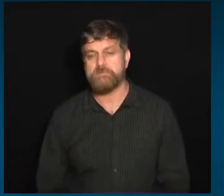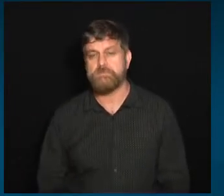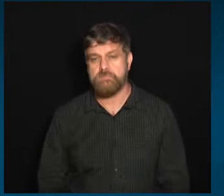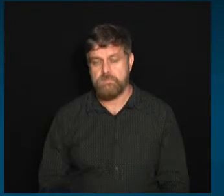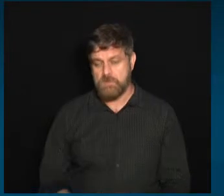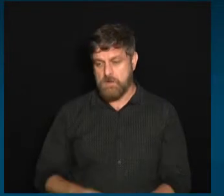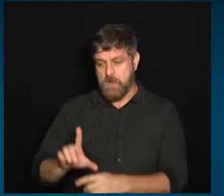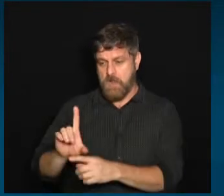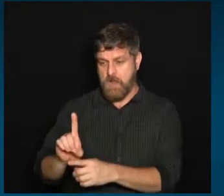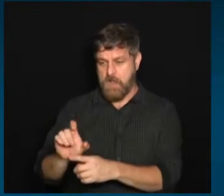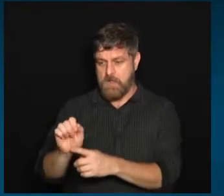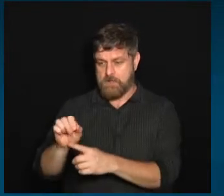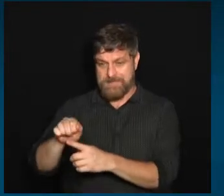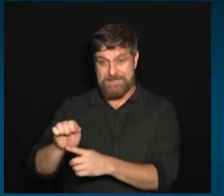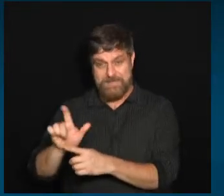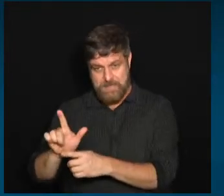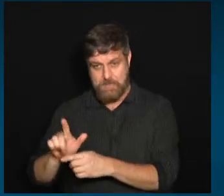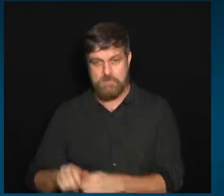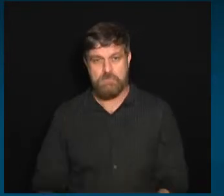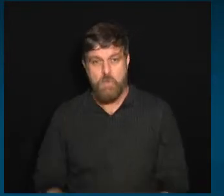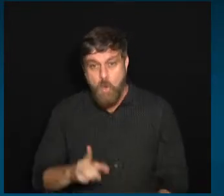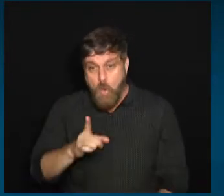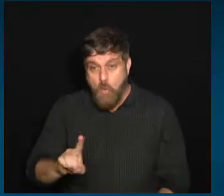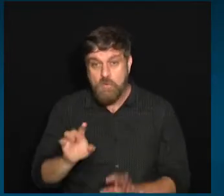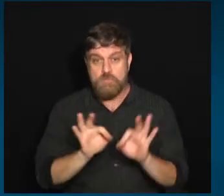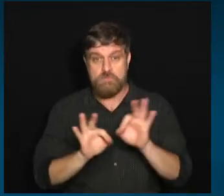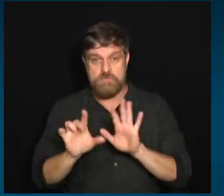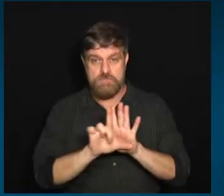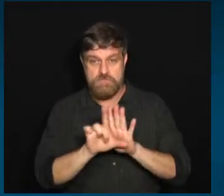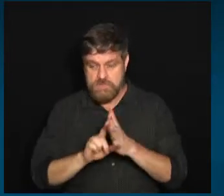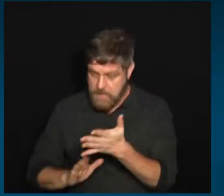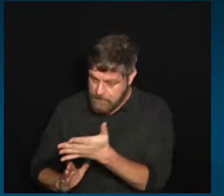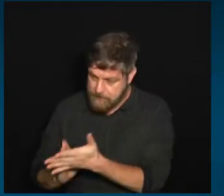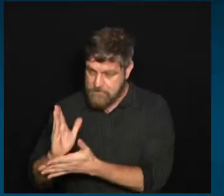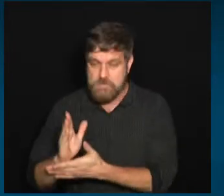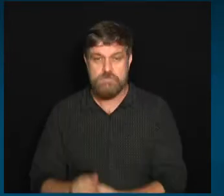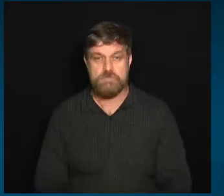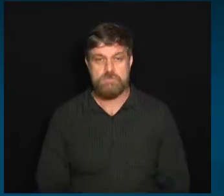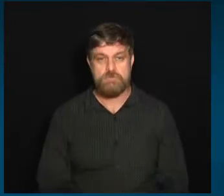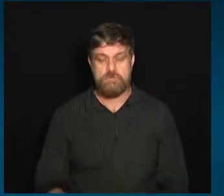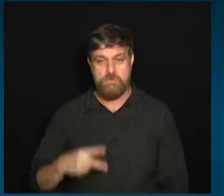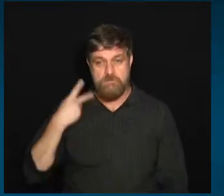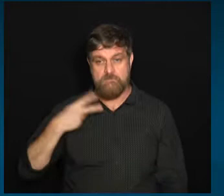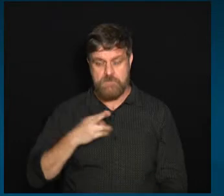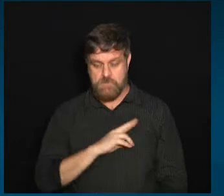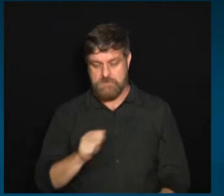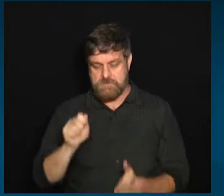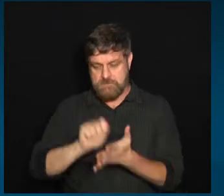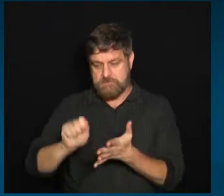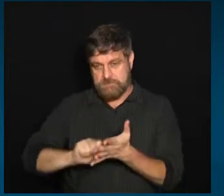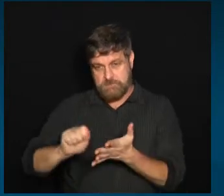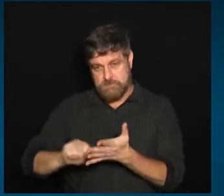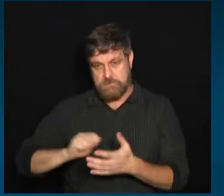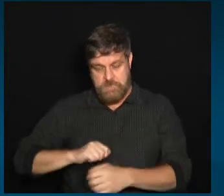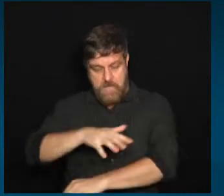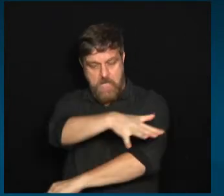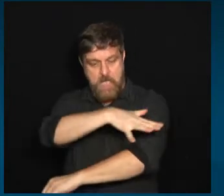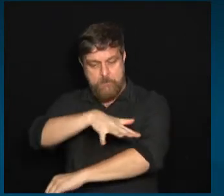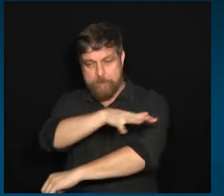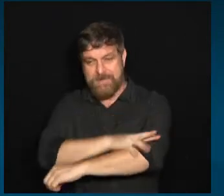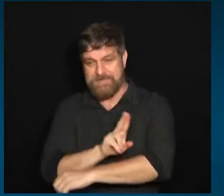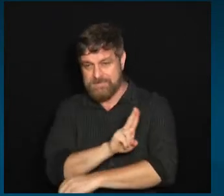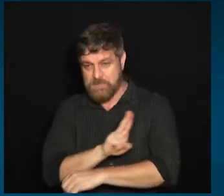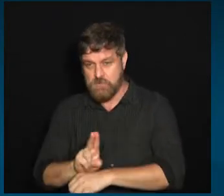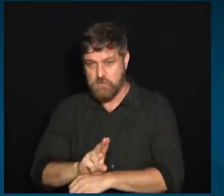pastor Daniel Cesarino. E por fim foi aprovado em turno único o projeto do vereador Luiz Rossini, que denomina como praça Rogério